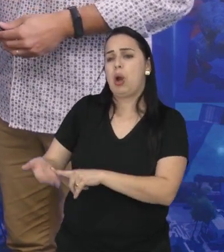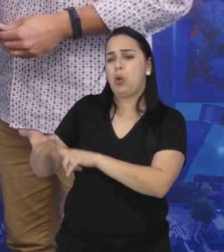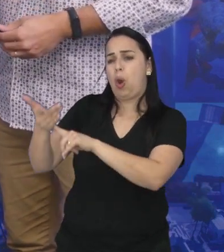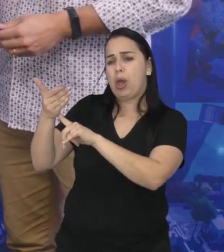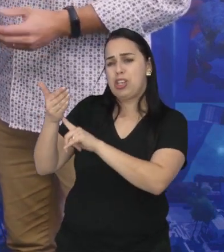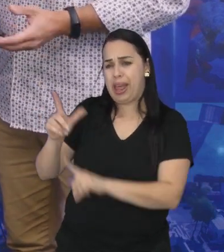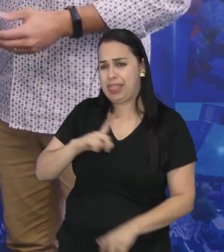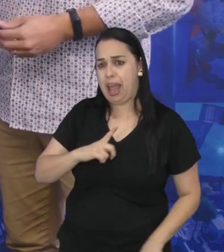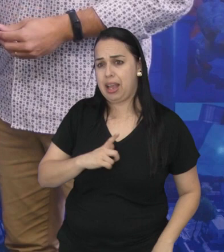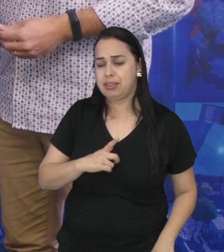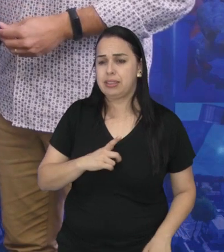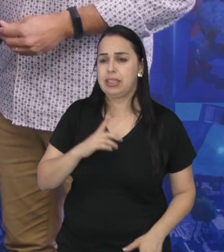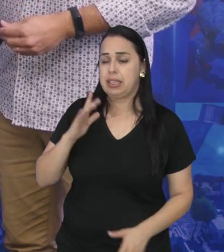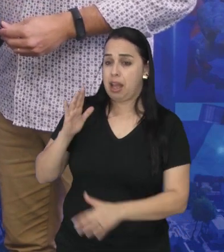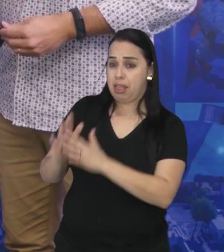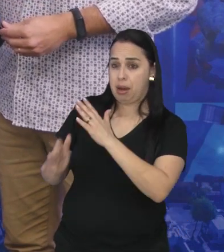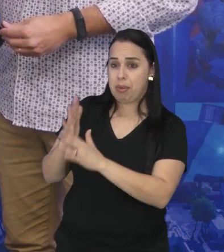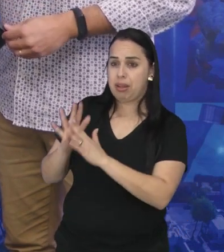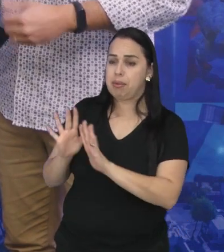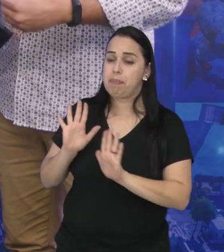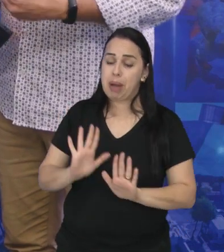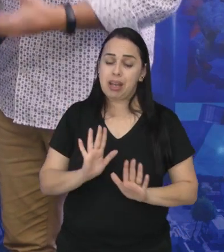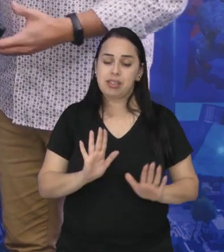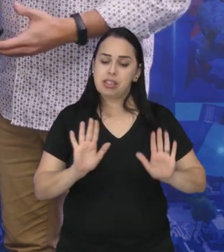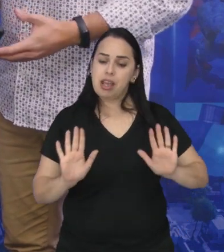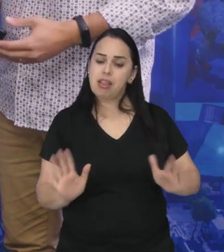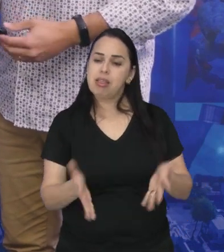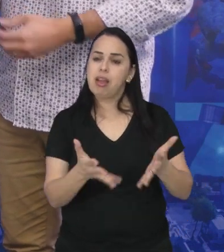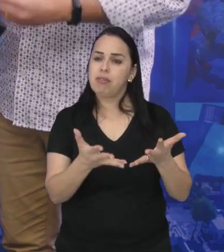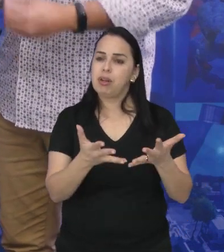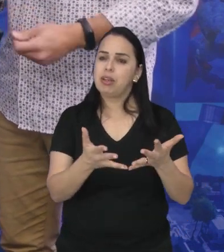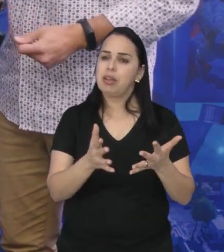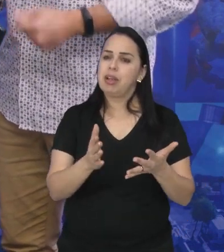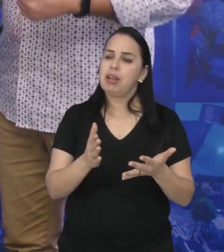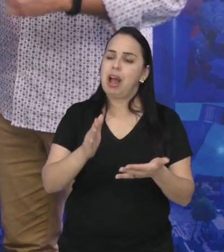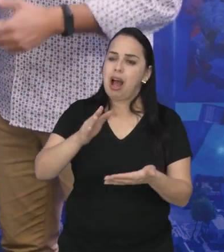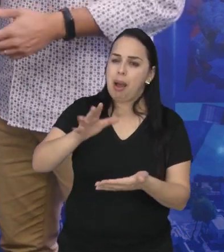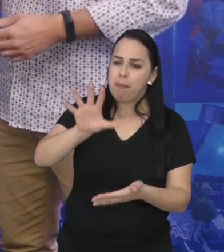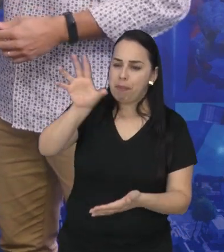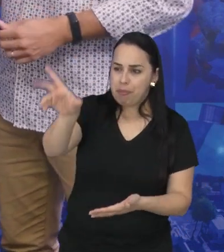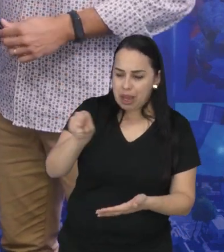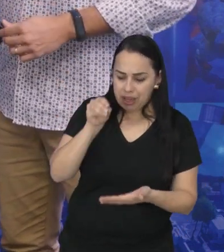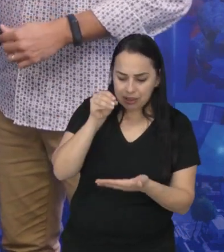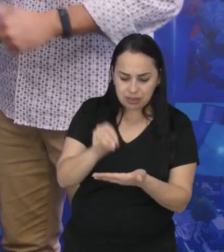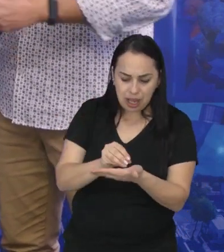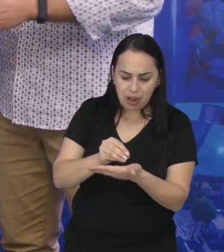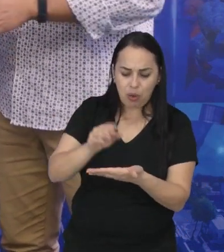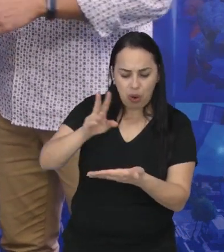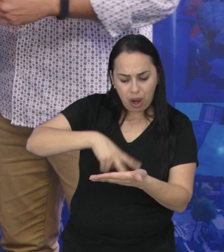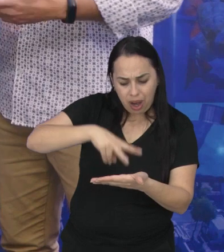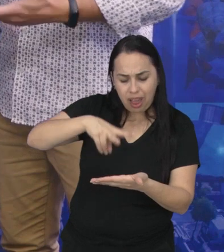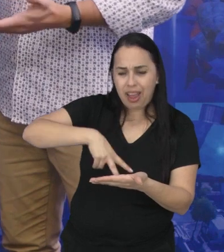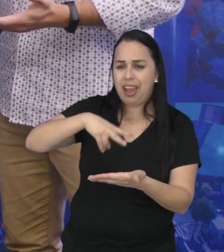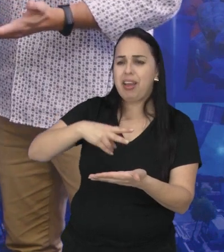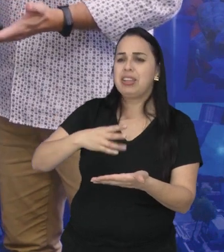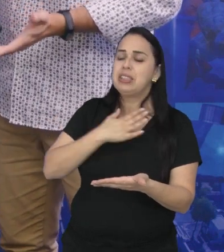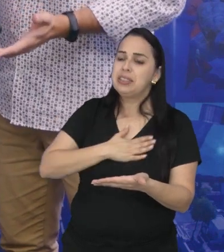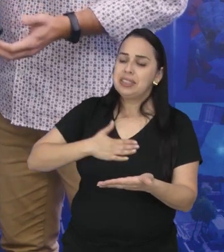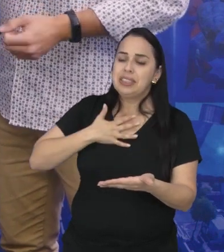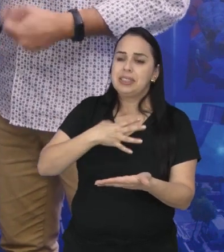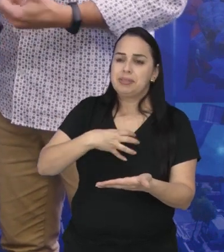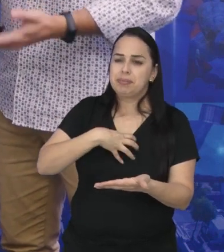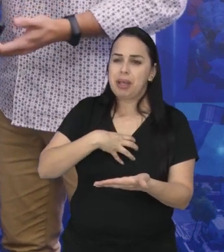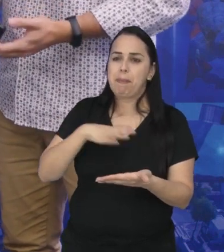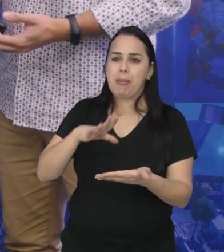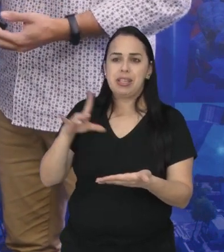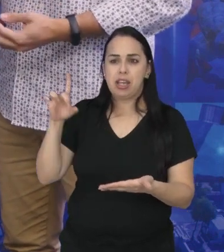da tecnologia, né? Mas incentivar as crianças a pegar um livro, a ler, que seja um quadrinho, que seja uma leitura